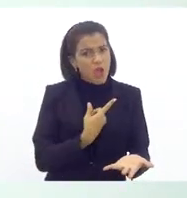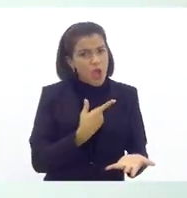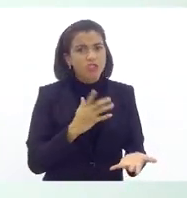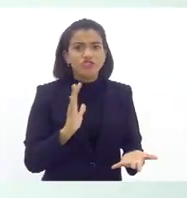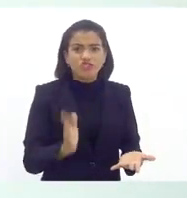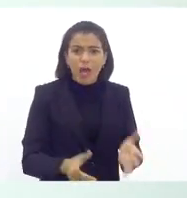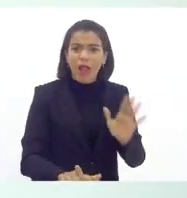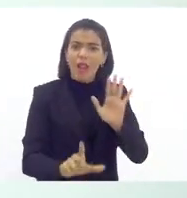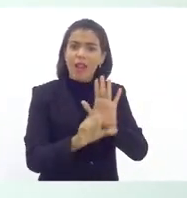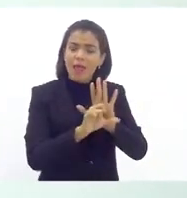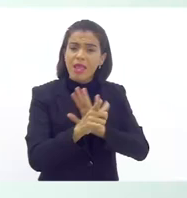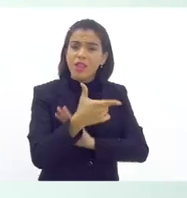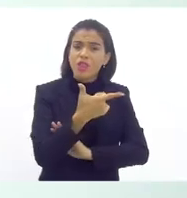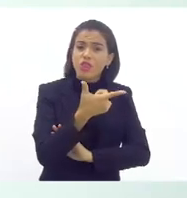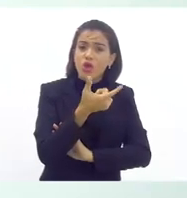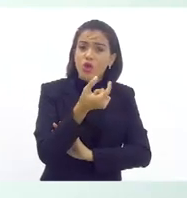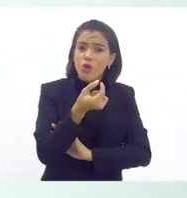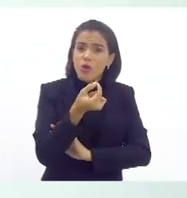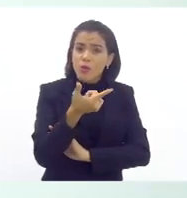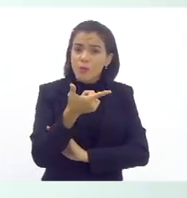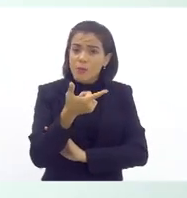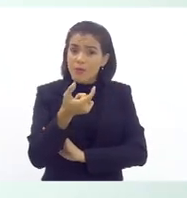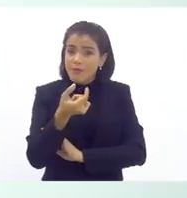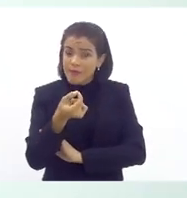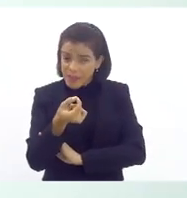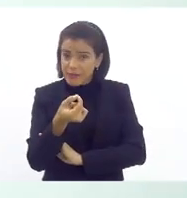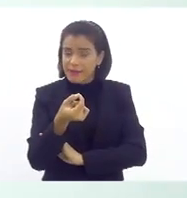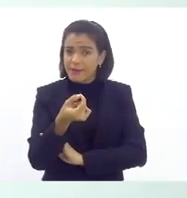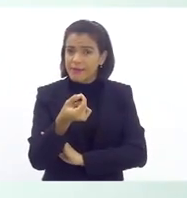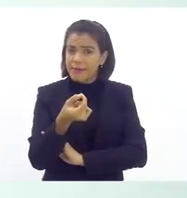de 2020 onde